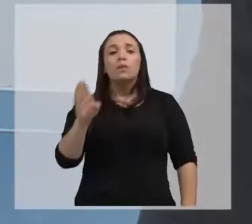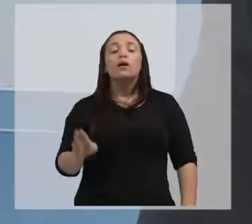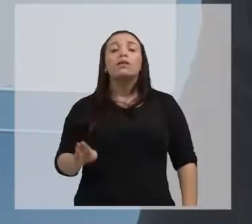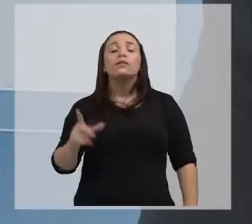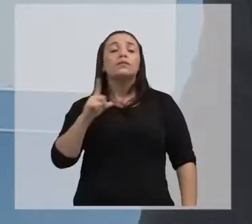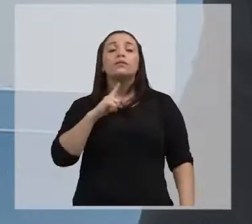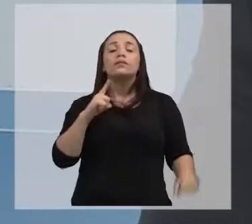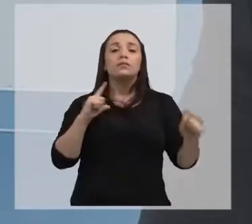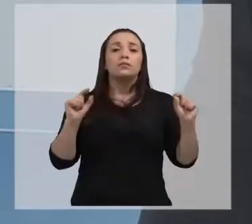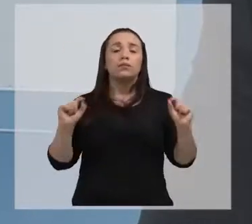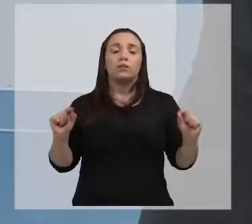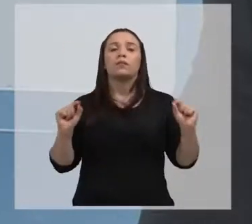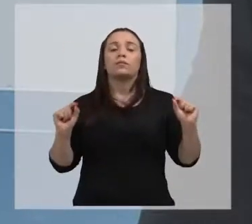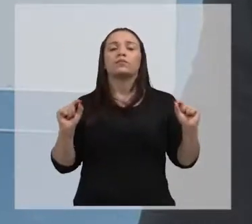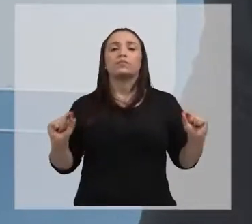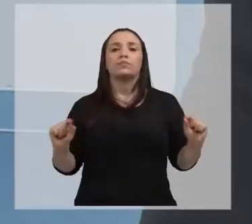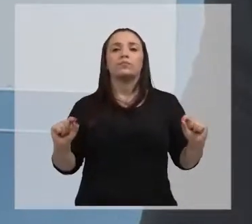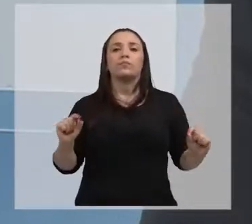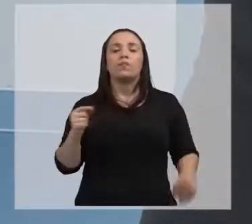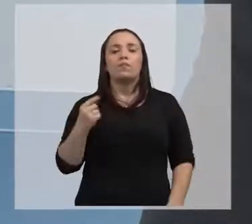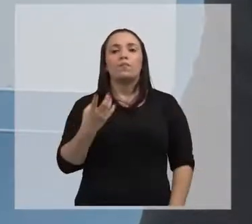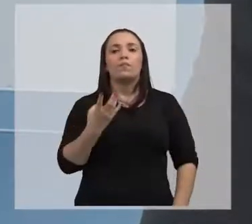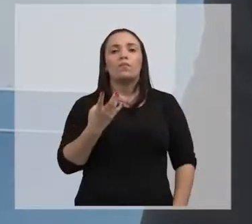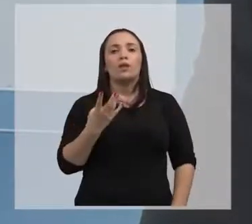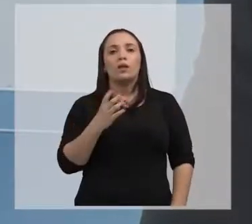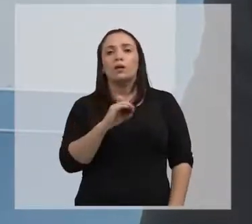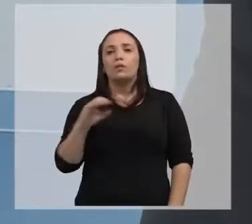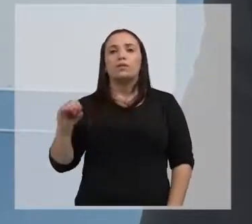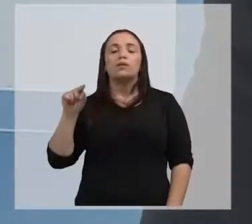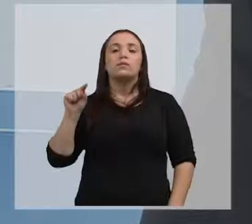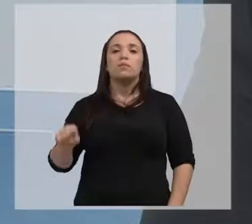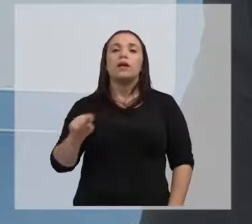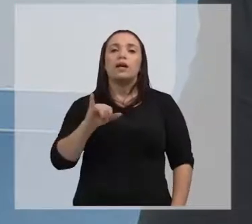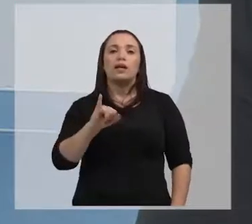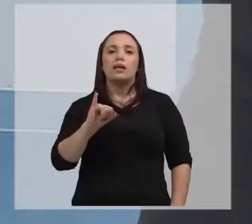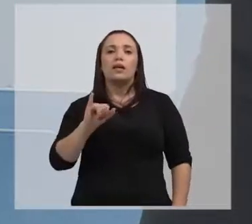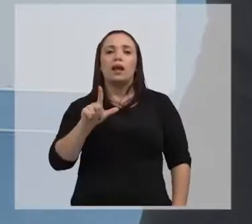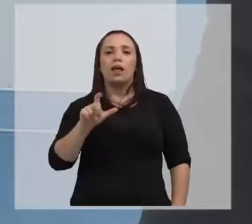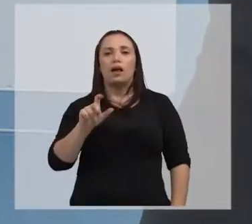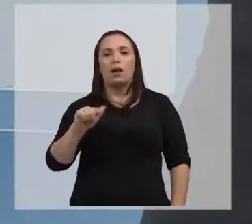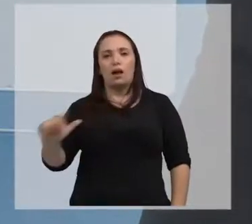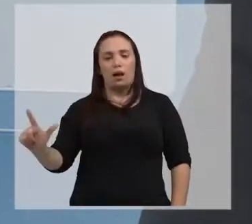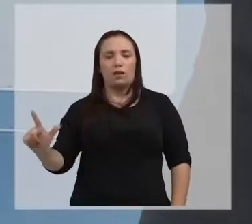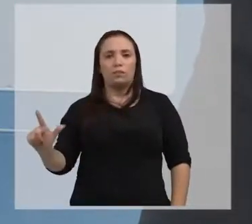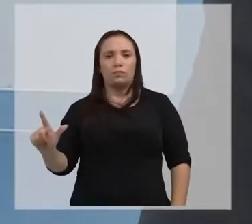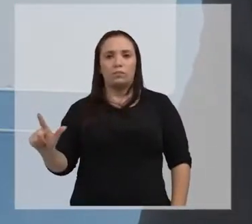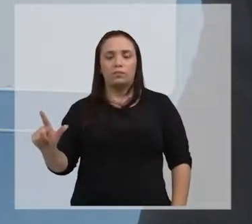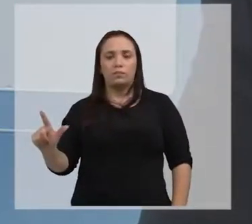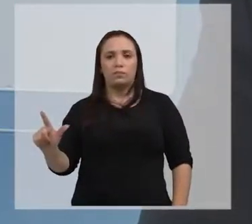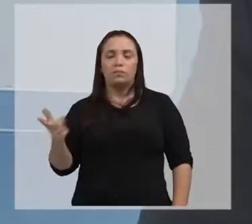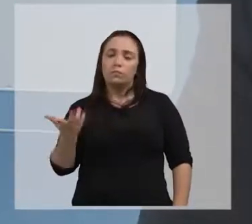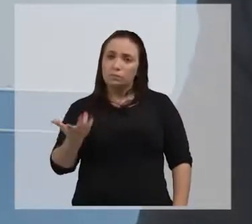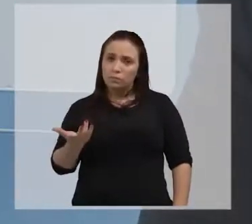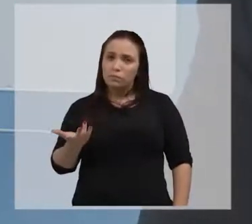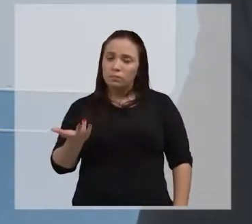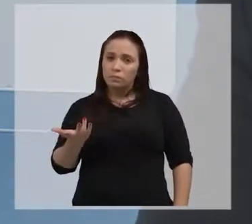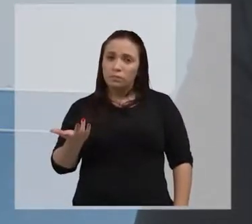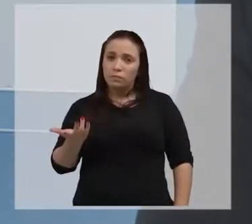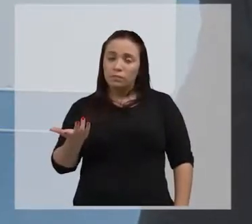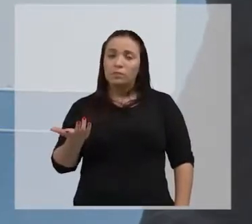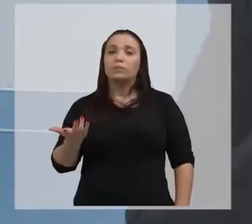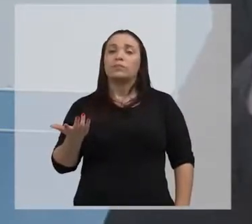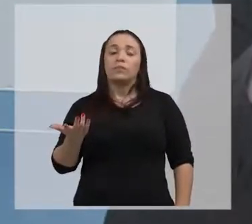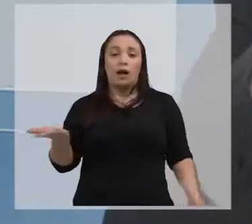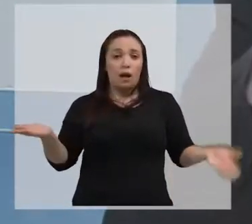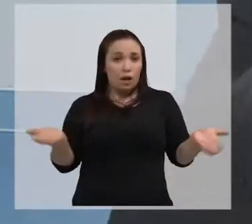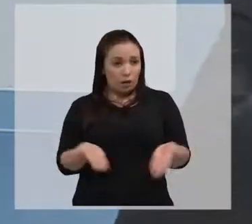quê? Tira 400 mil presos ilegais. É muita gente, né, Carlinhos? Pra você ter ideia.